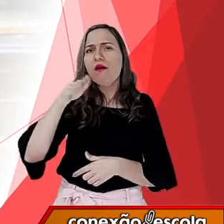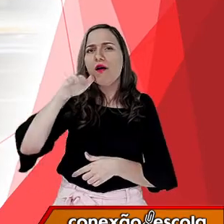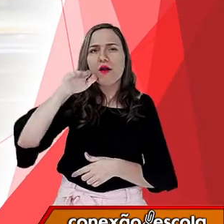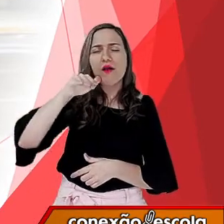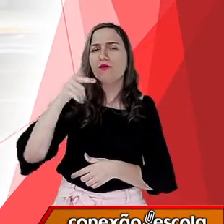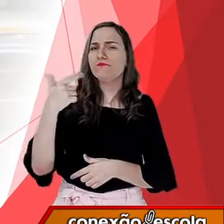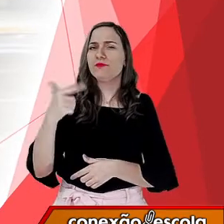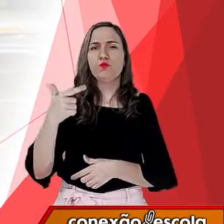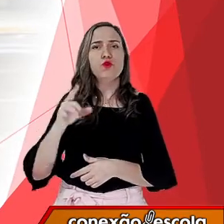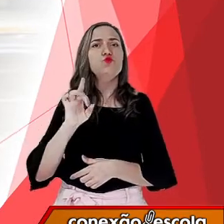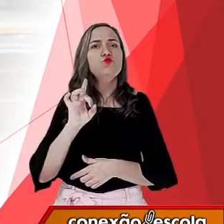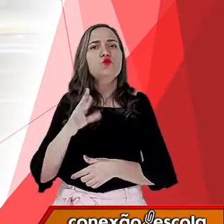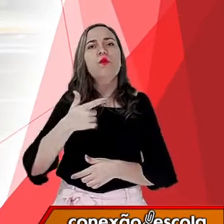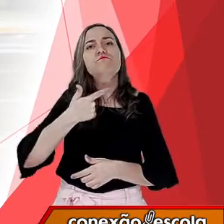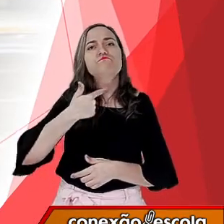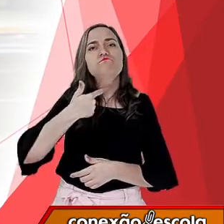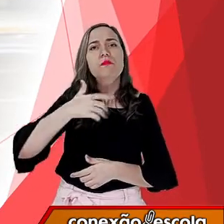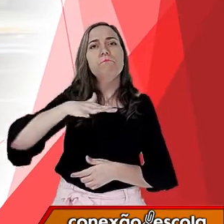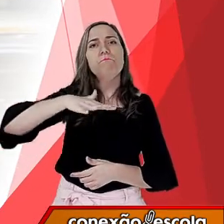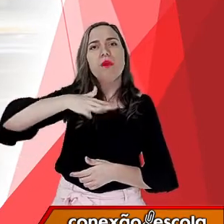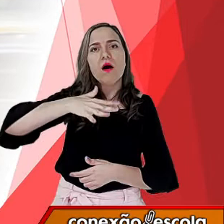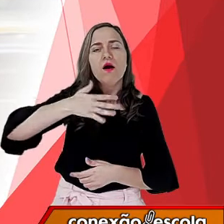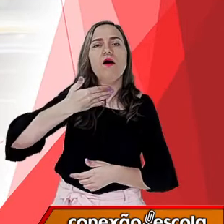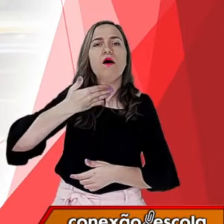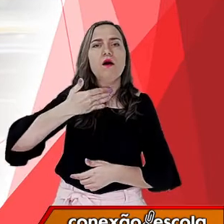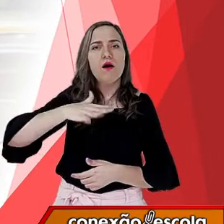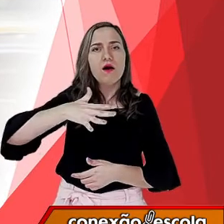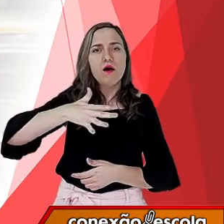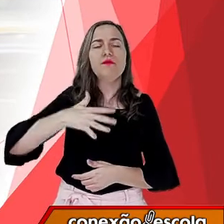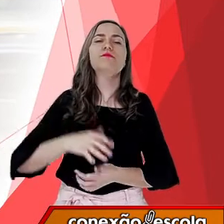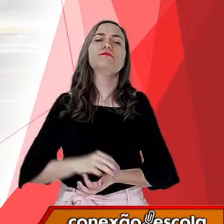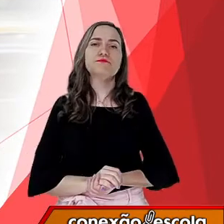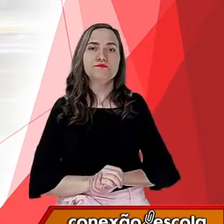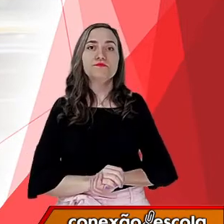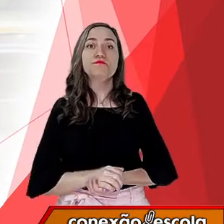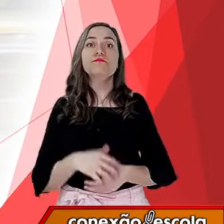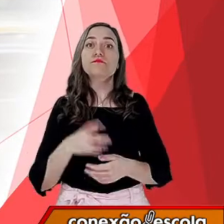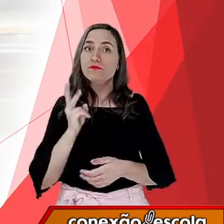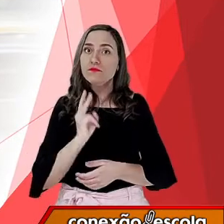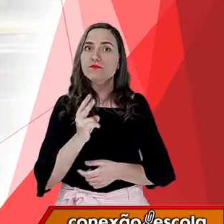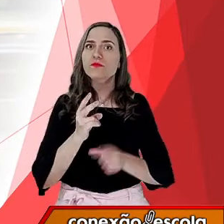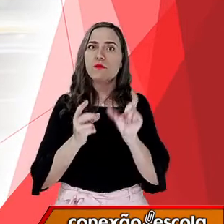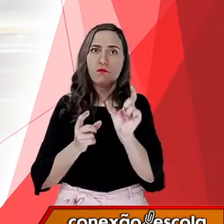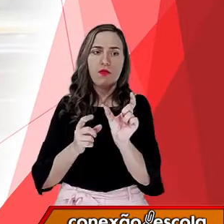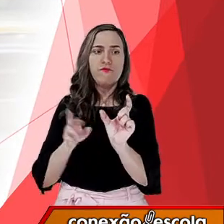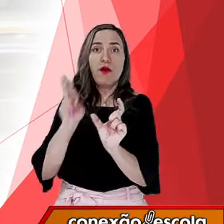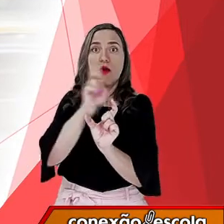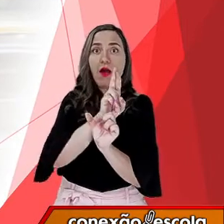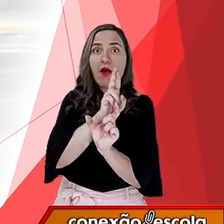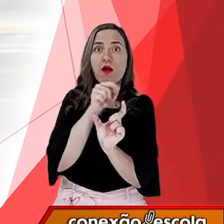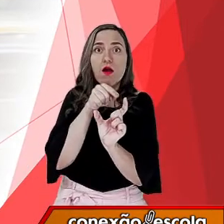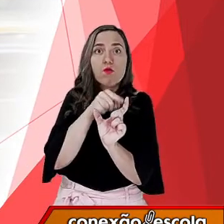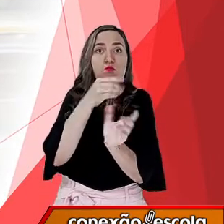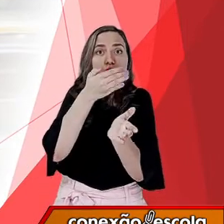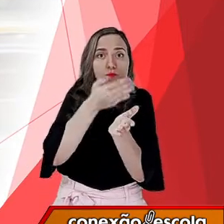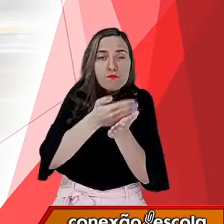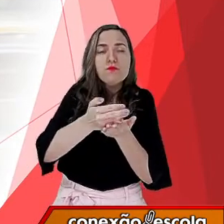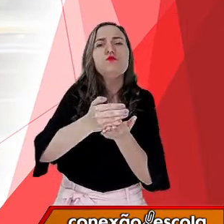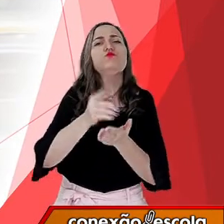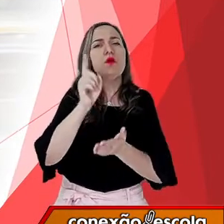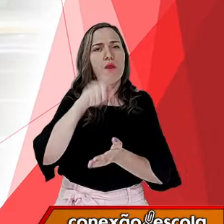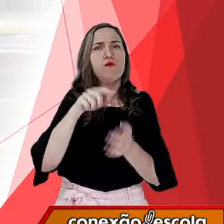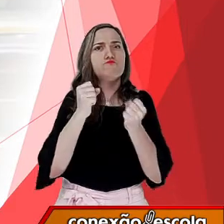boca. Então, todas as vezes que a letra R aparecer no início, o som